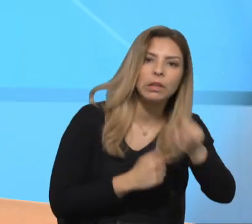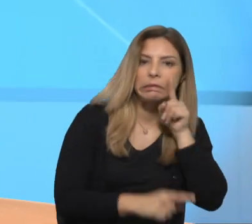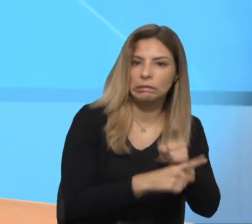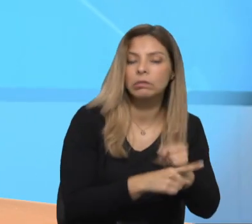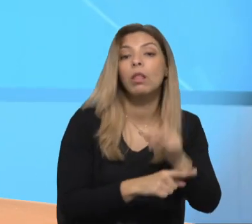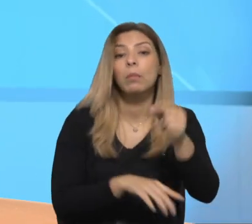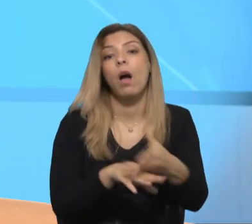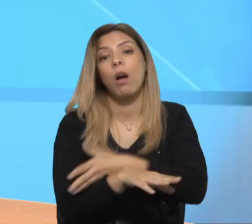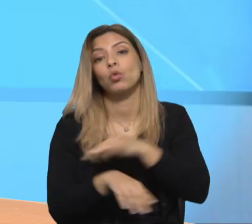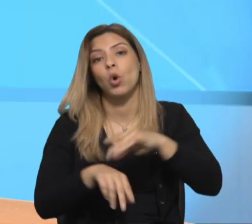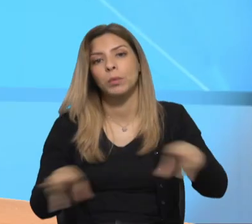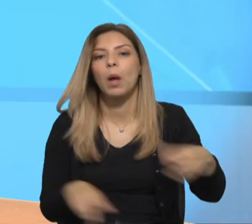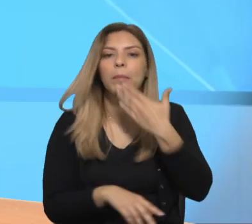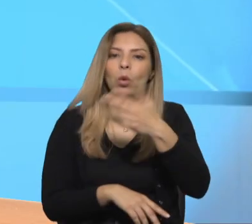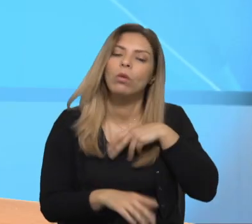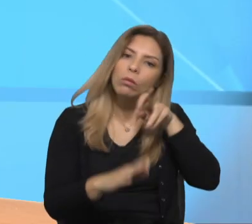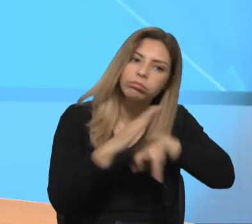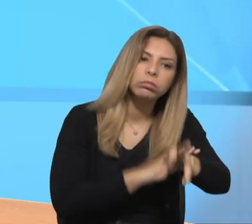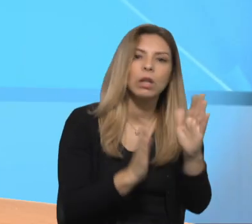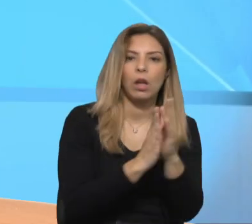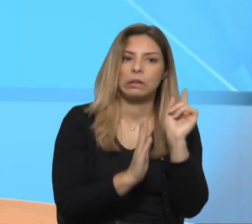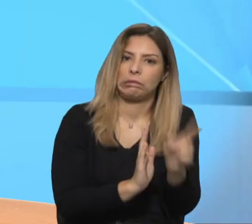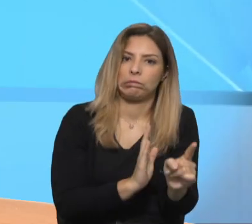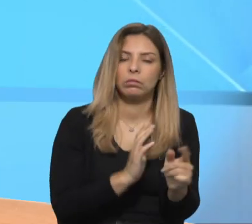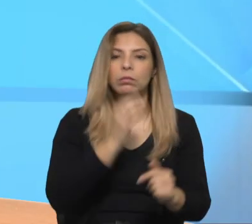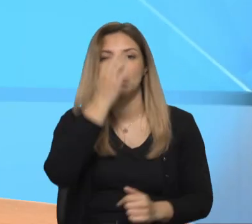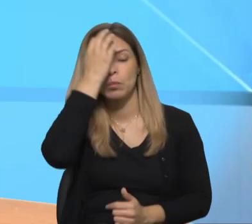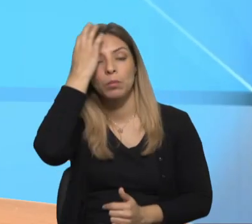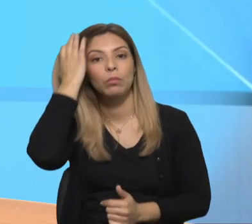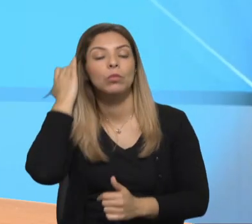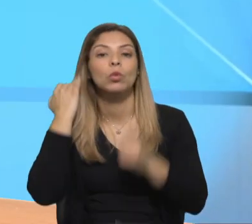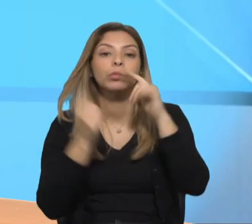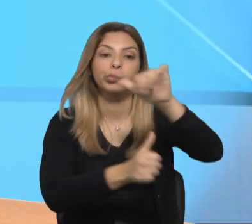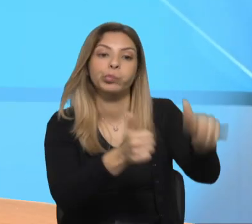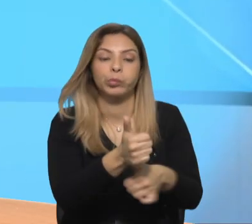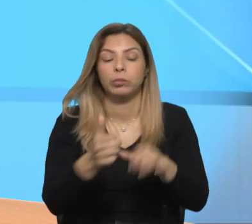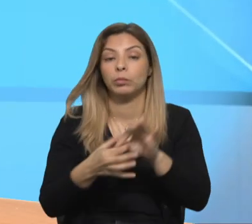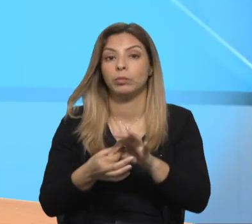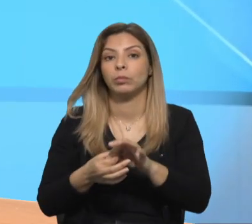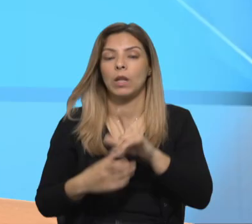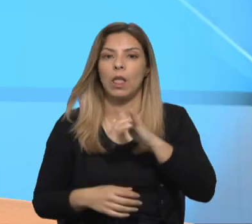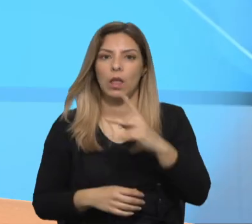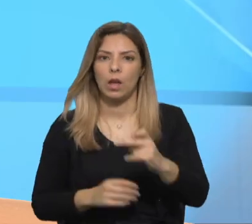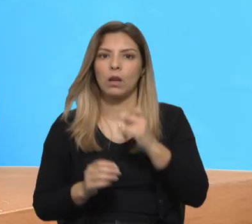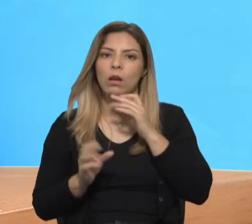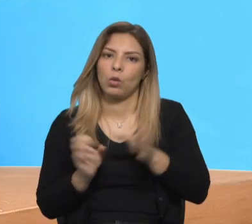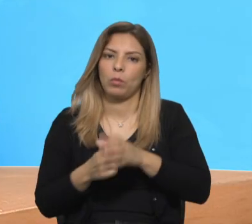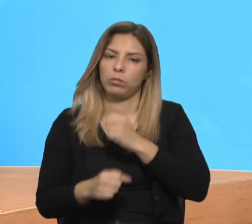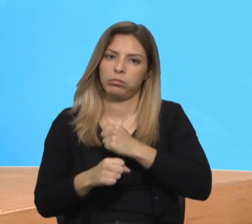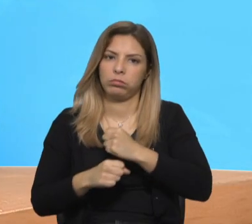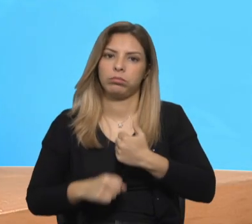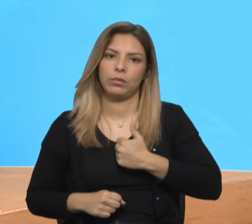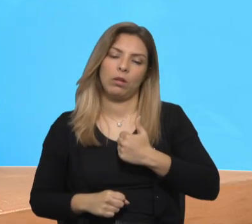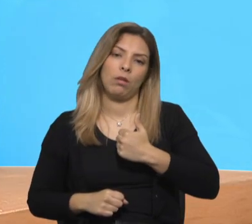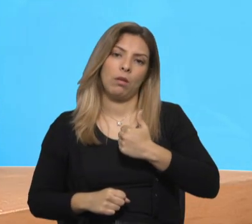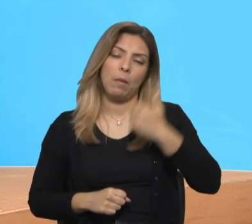oração para o Papa Francisco. O José Maria Carneiro Costa é assistente diocesano da Liga Operária Católica na Arquidiocese de Braga,